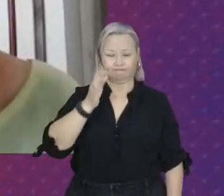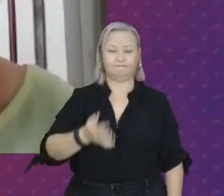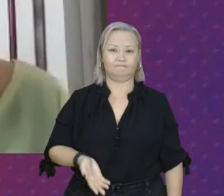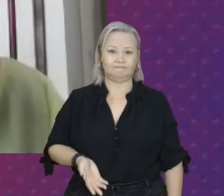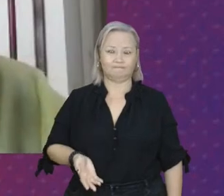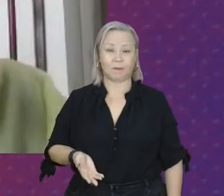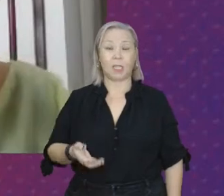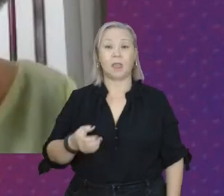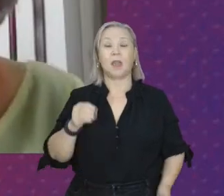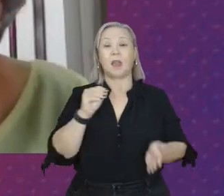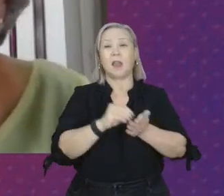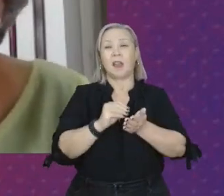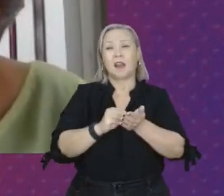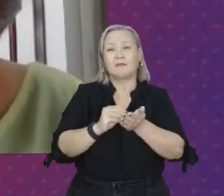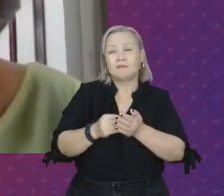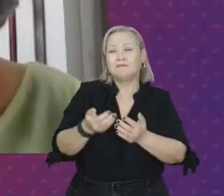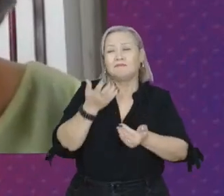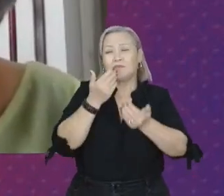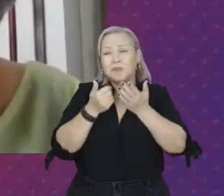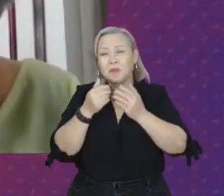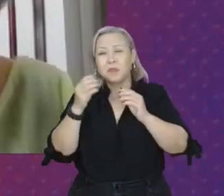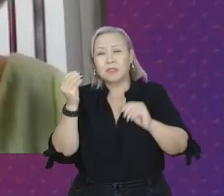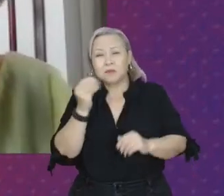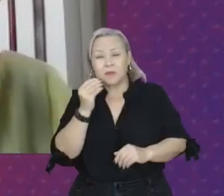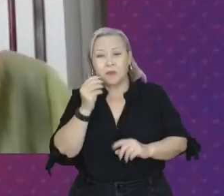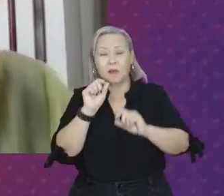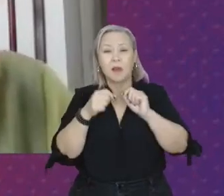A insegurança alimentar também